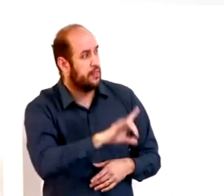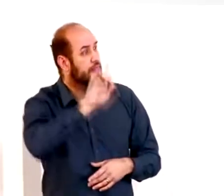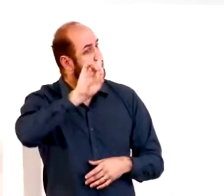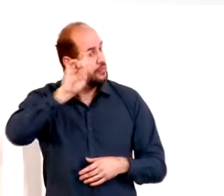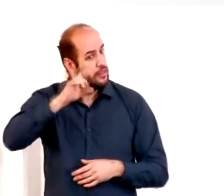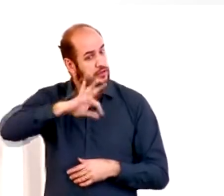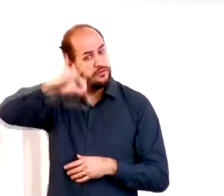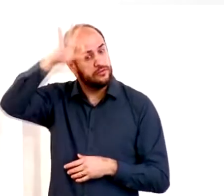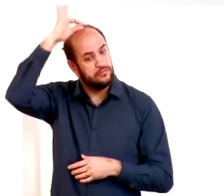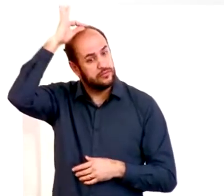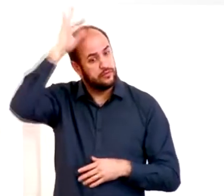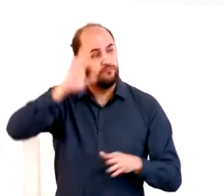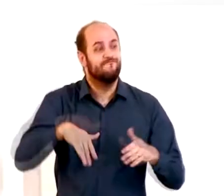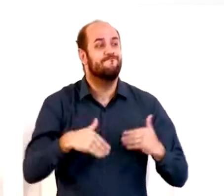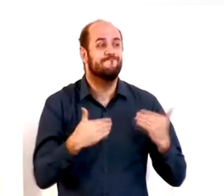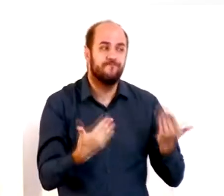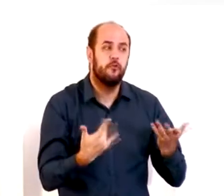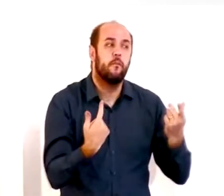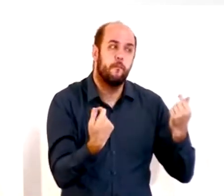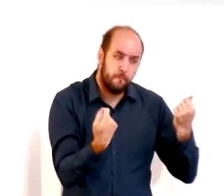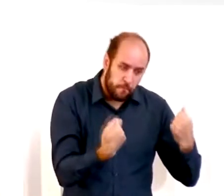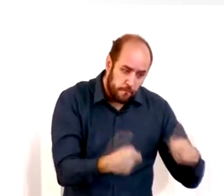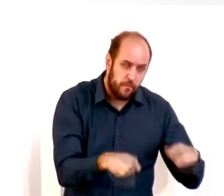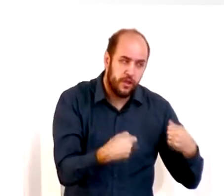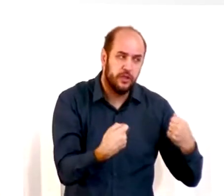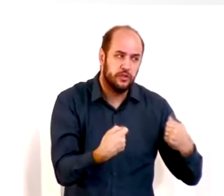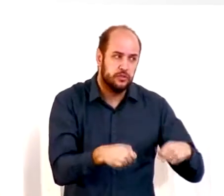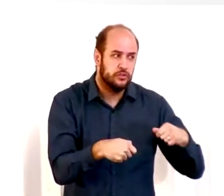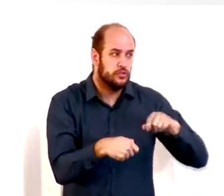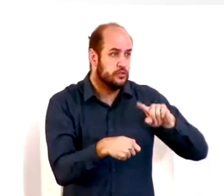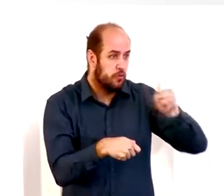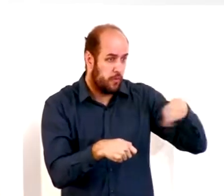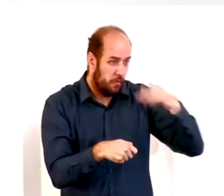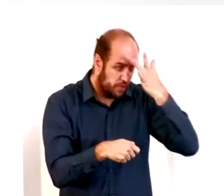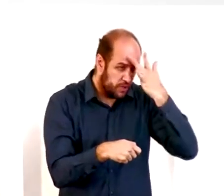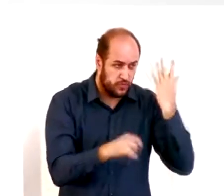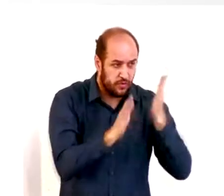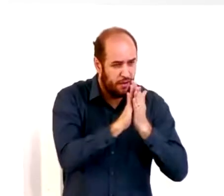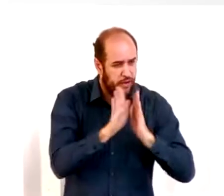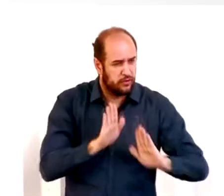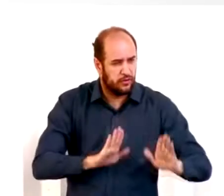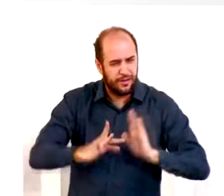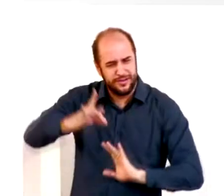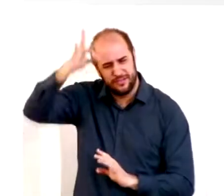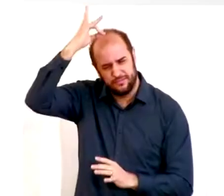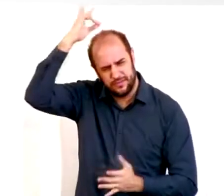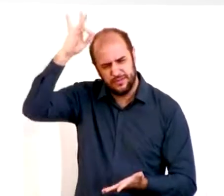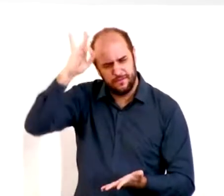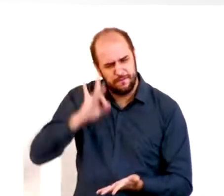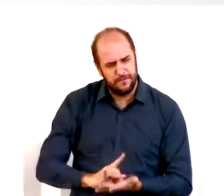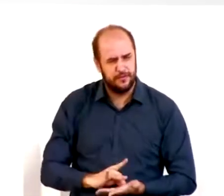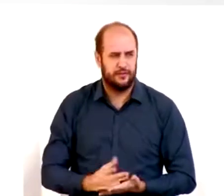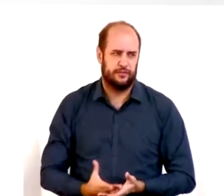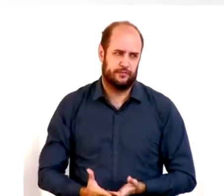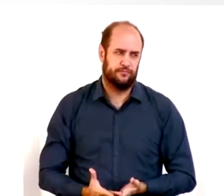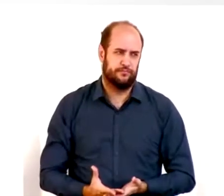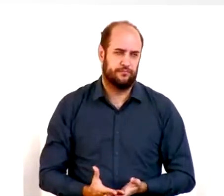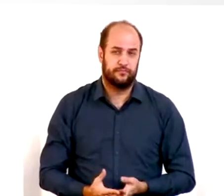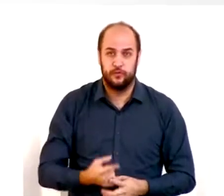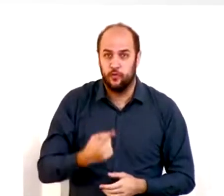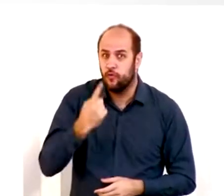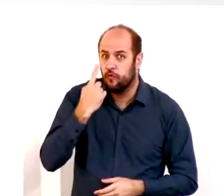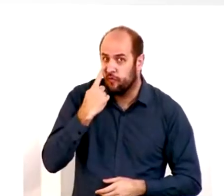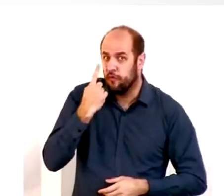isso necessário que os seus adoradores o adorem em espírito e em verdade. Veja o peso que está aí em